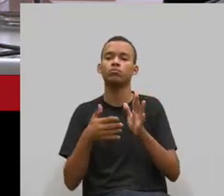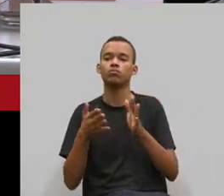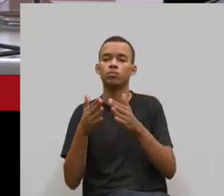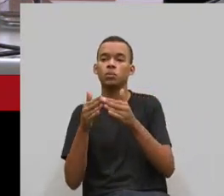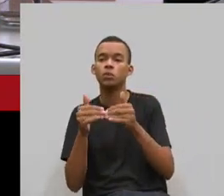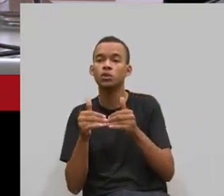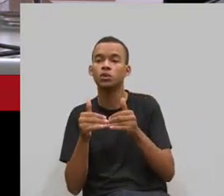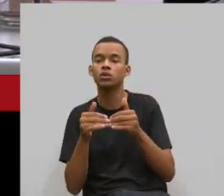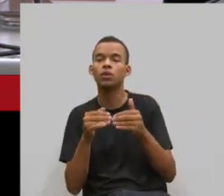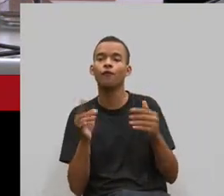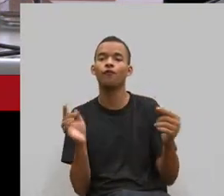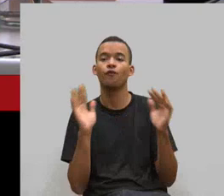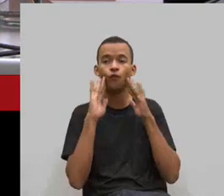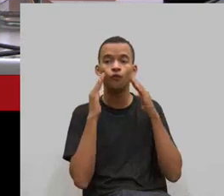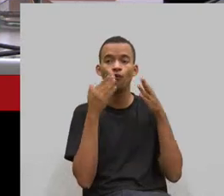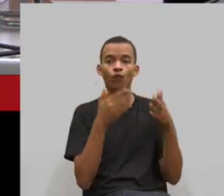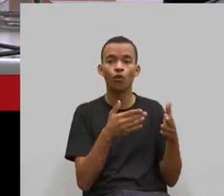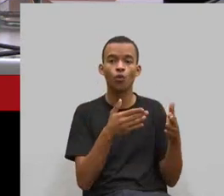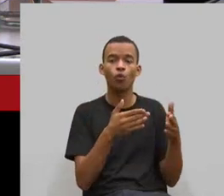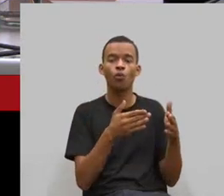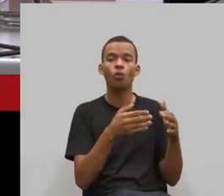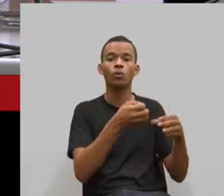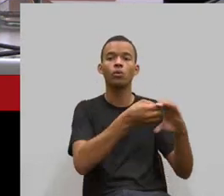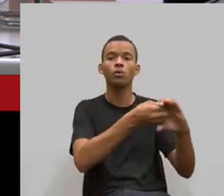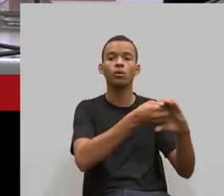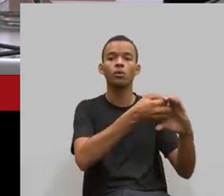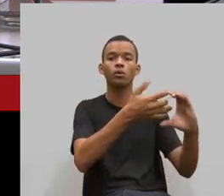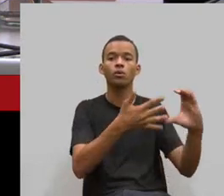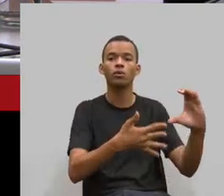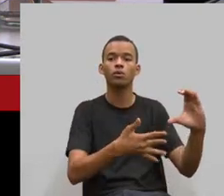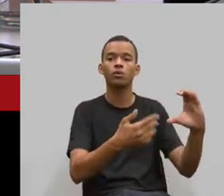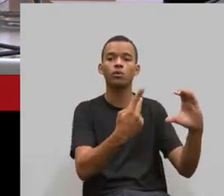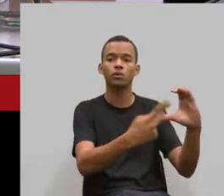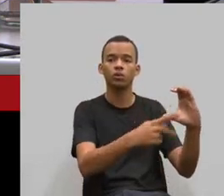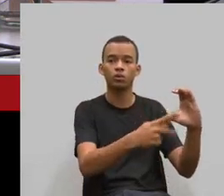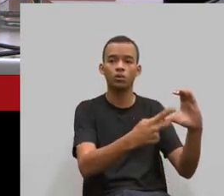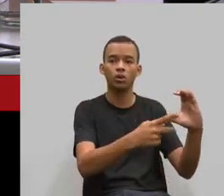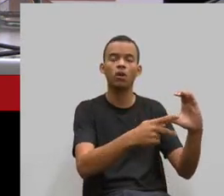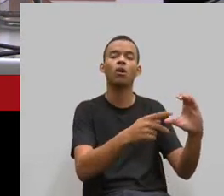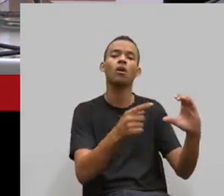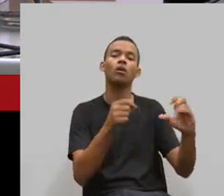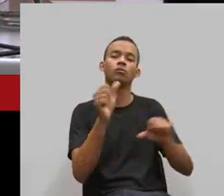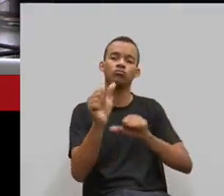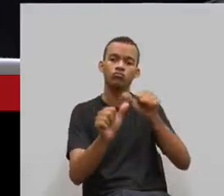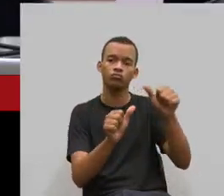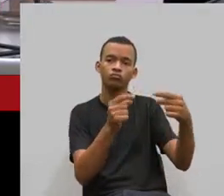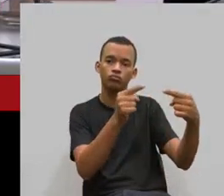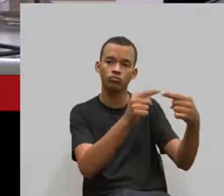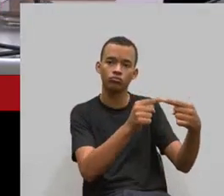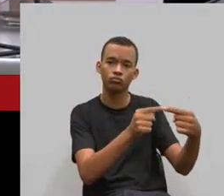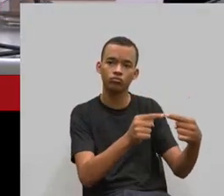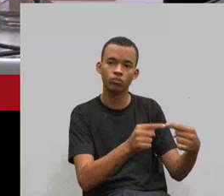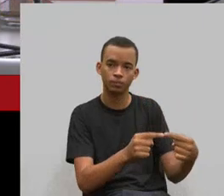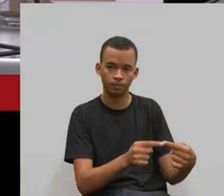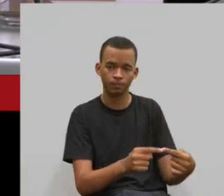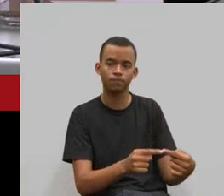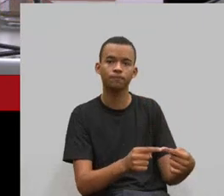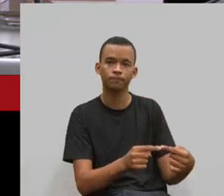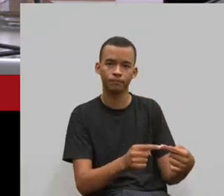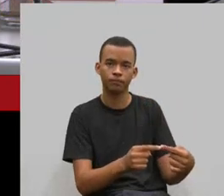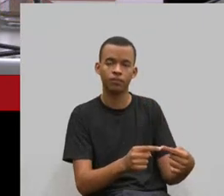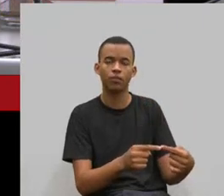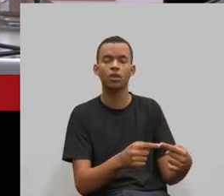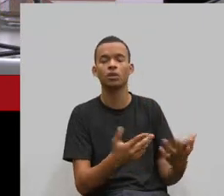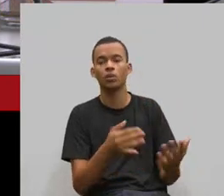deficiência dessa maneira então vai dar característica do município Ah não aqui a gente precisa aqui precisa barraquer atender as pessoas cegas